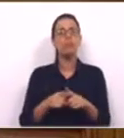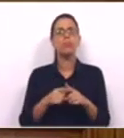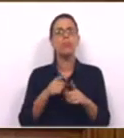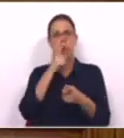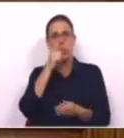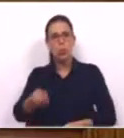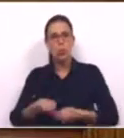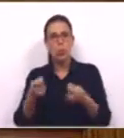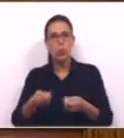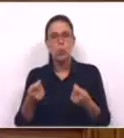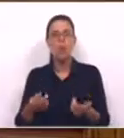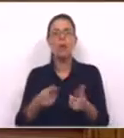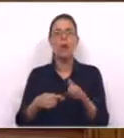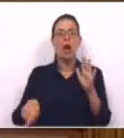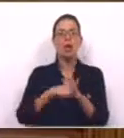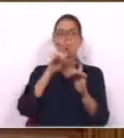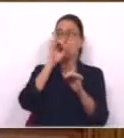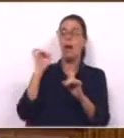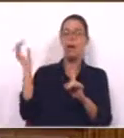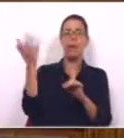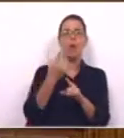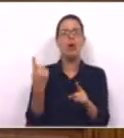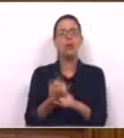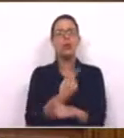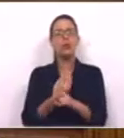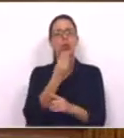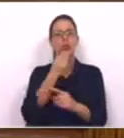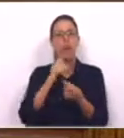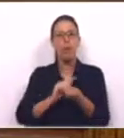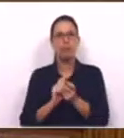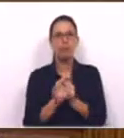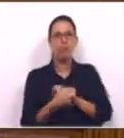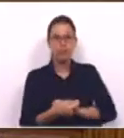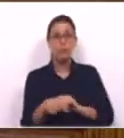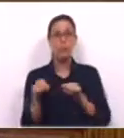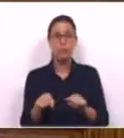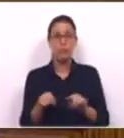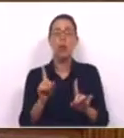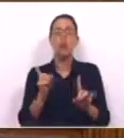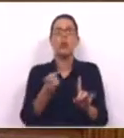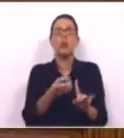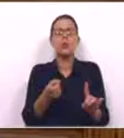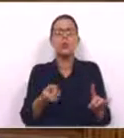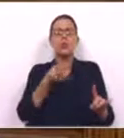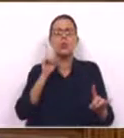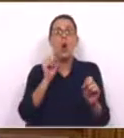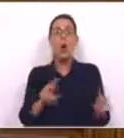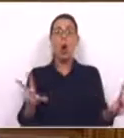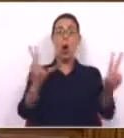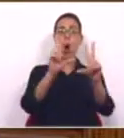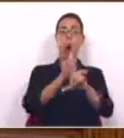cultivo e a libertação deliberada em ambiente de organismos geneticamente modificados não seria uma coisa propriamente